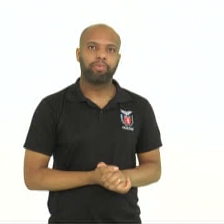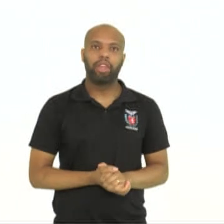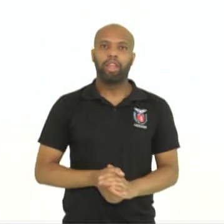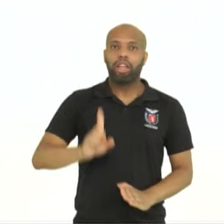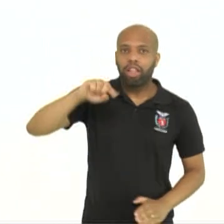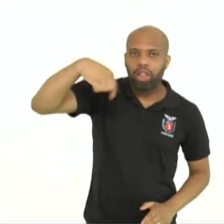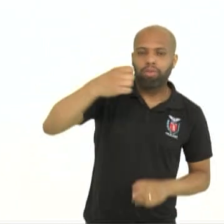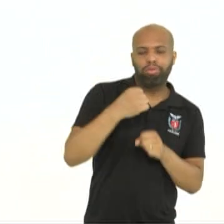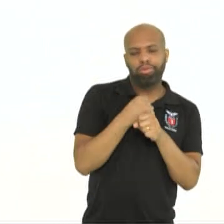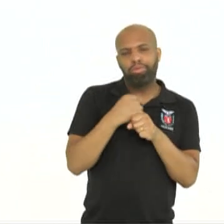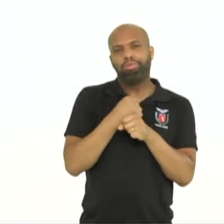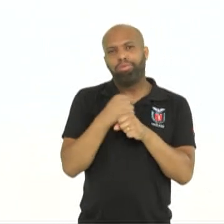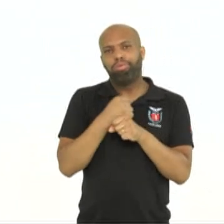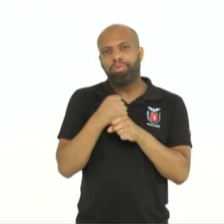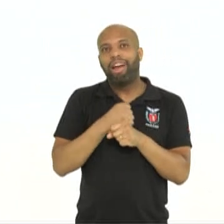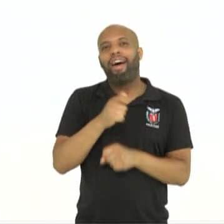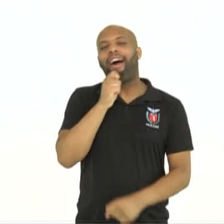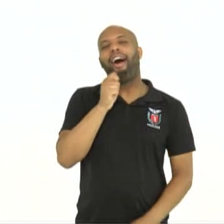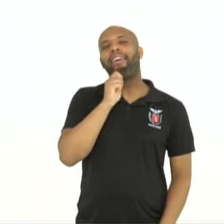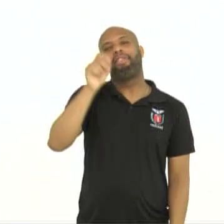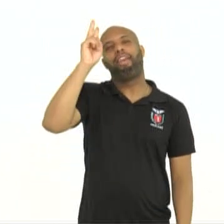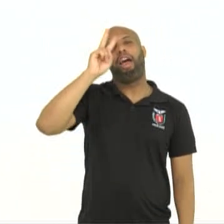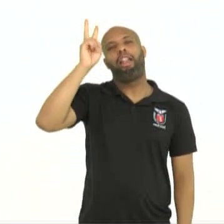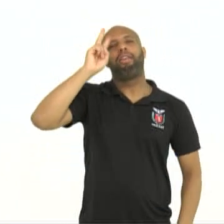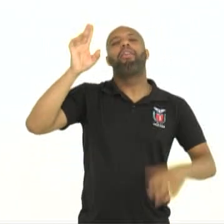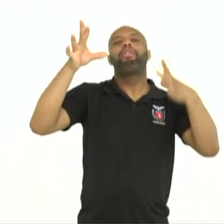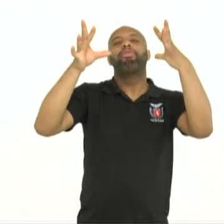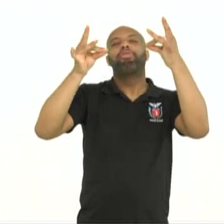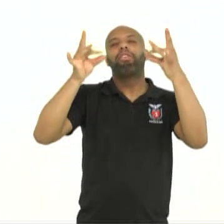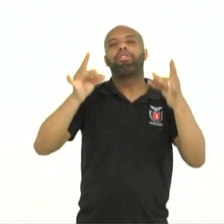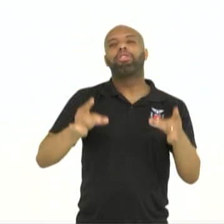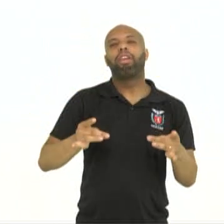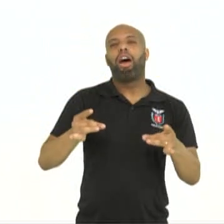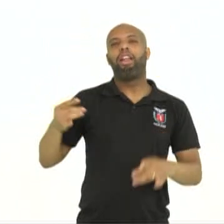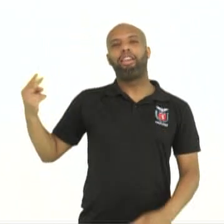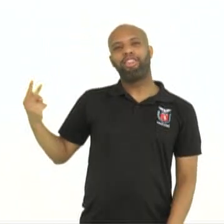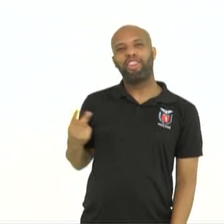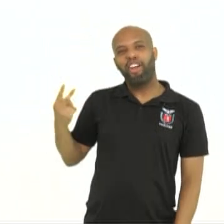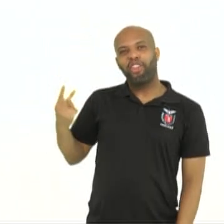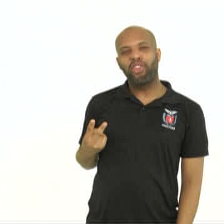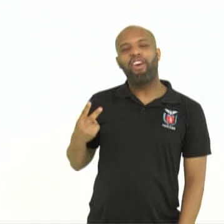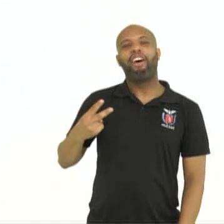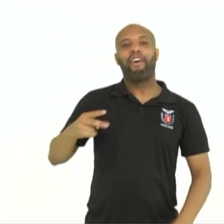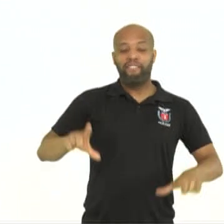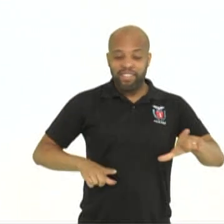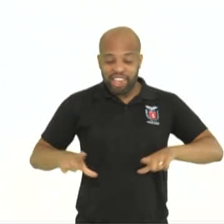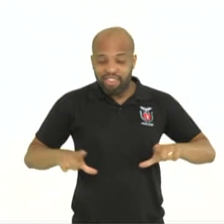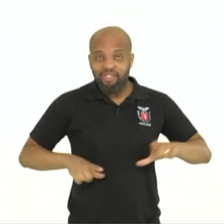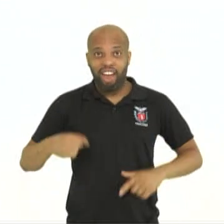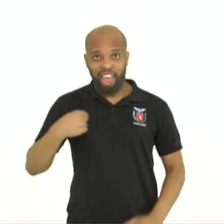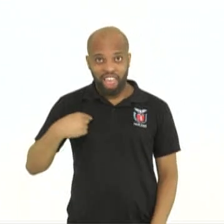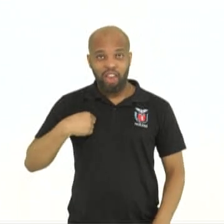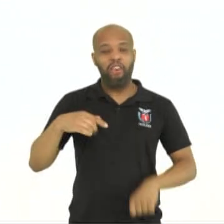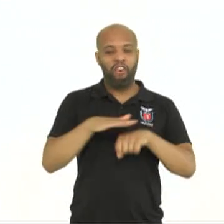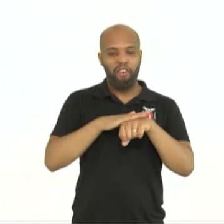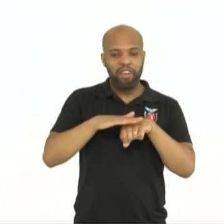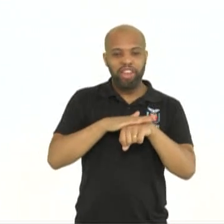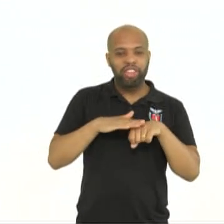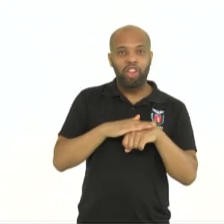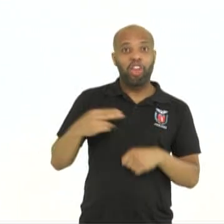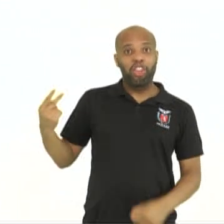Depois de muitos anos, ainda me lembro em detalhes sobre o que eu e minha prima conversamos. Éramos